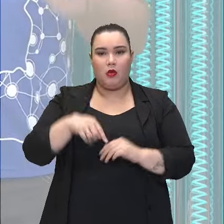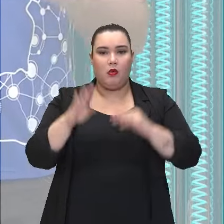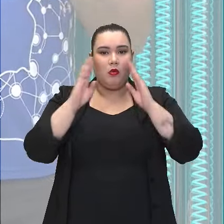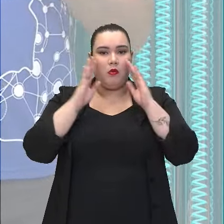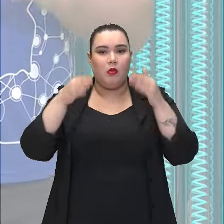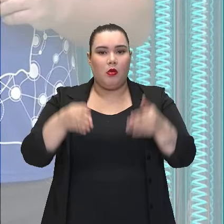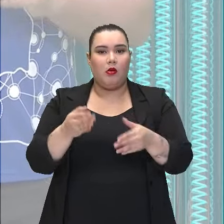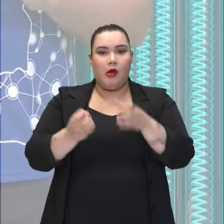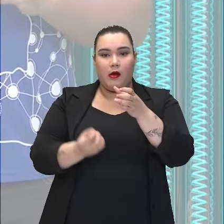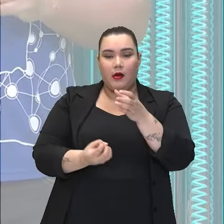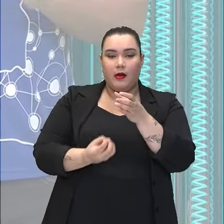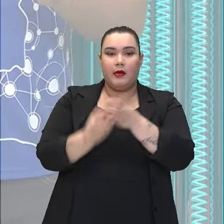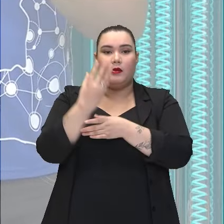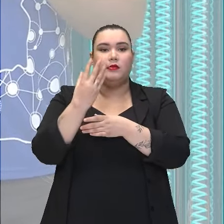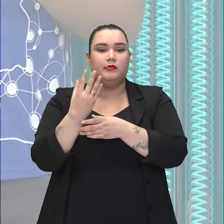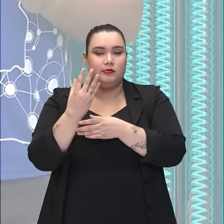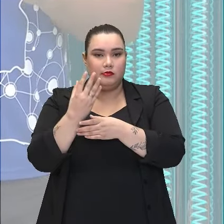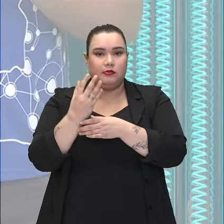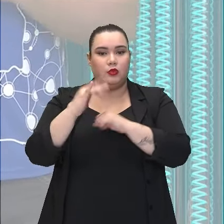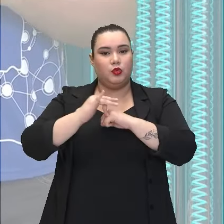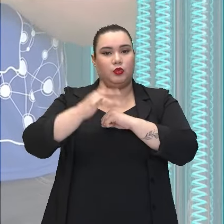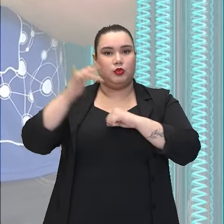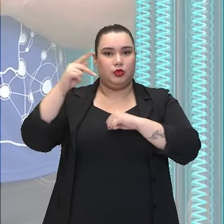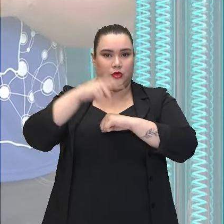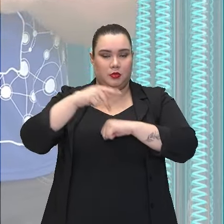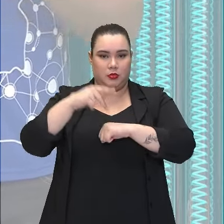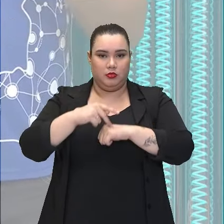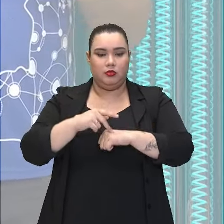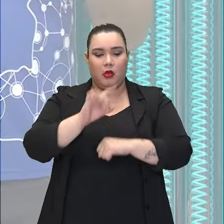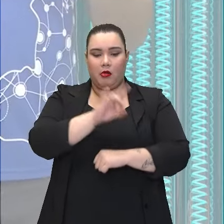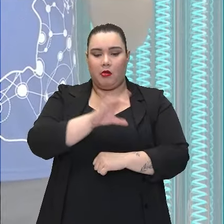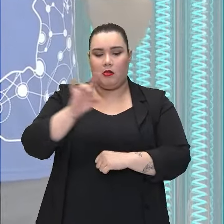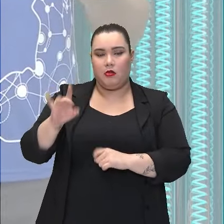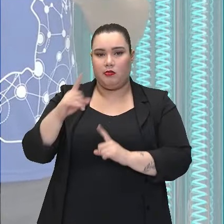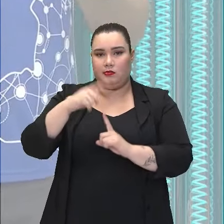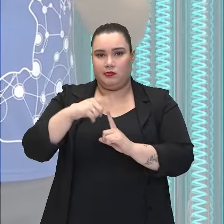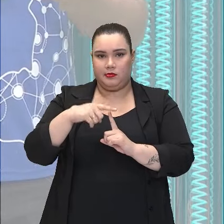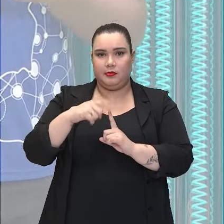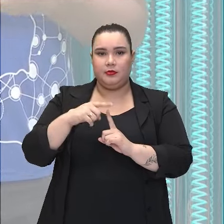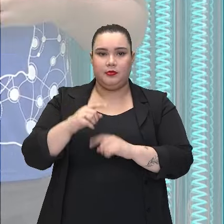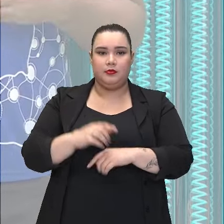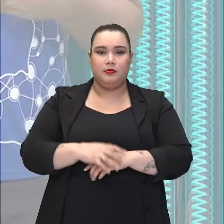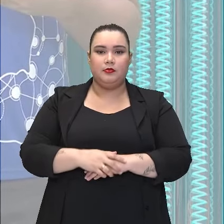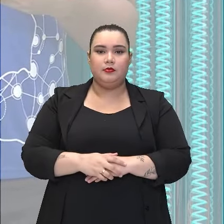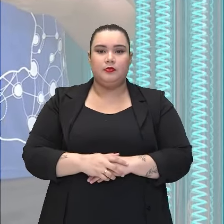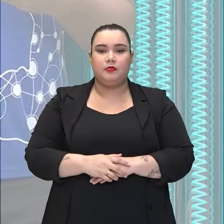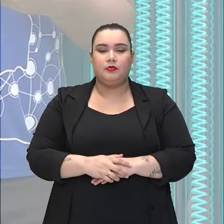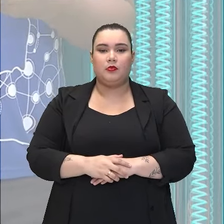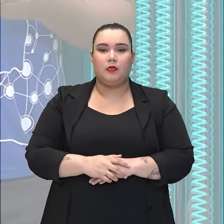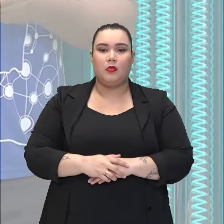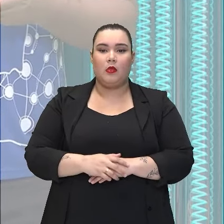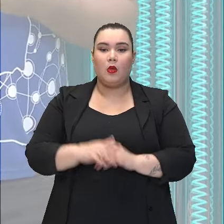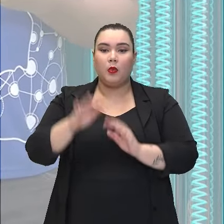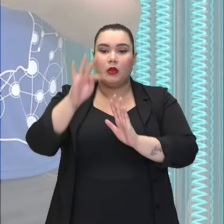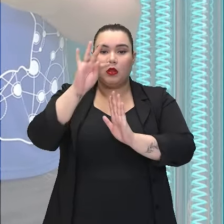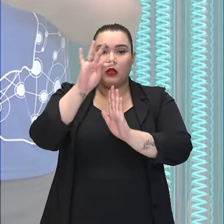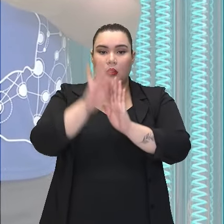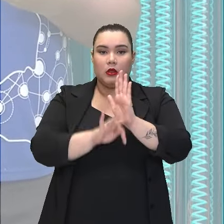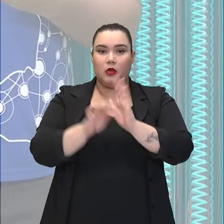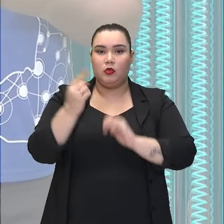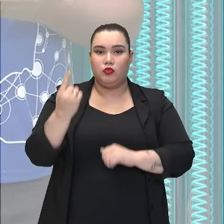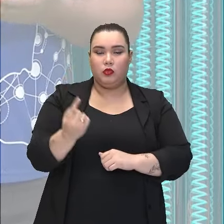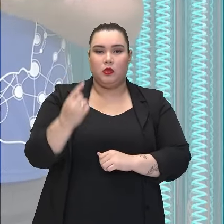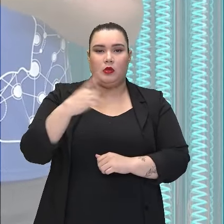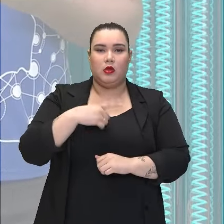a origem do diamante, cada um ao seu modo. Então, no texto de número 1, nós temos a contação de uma história de